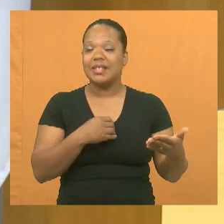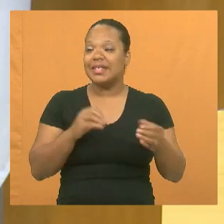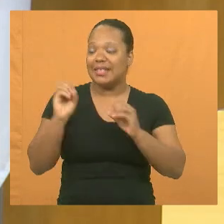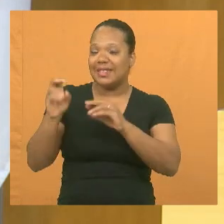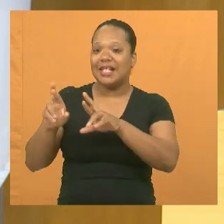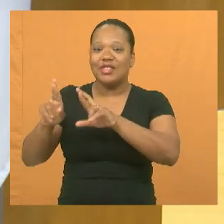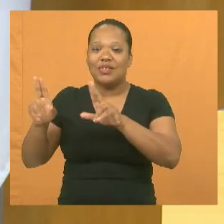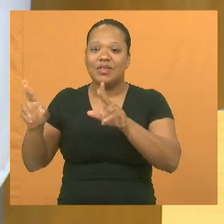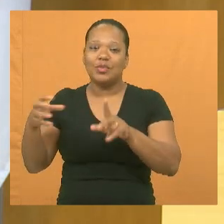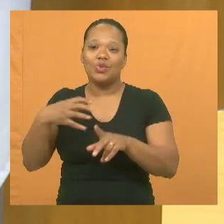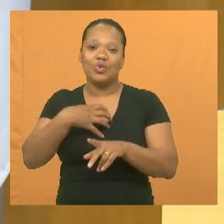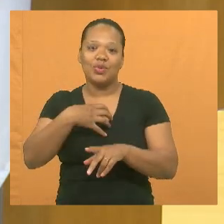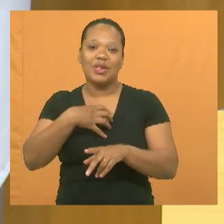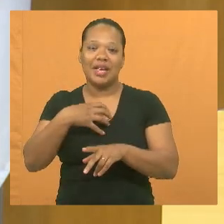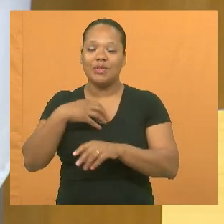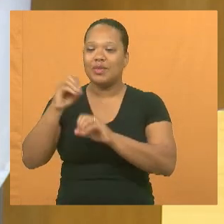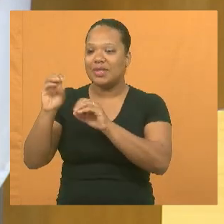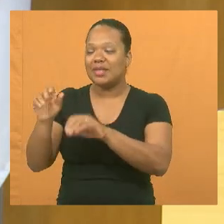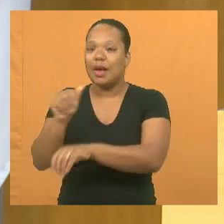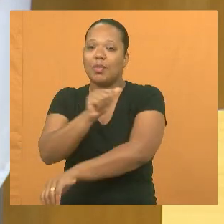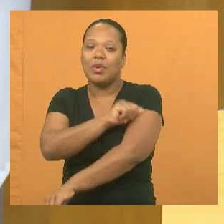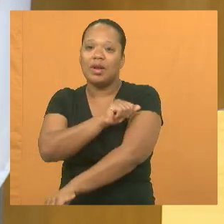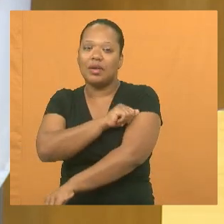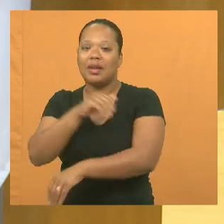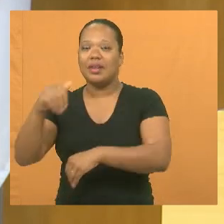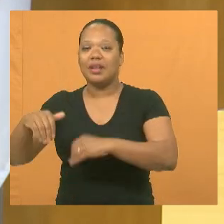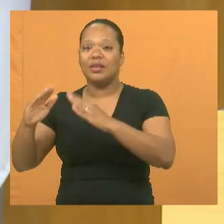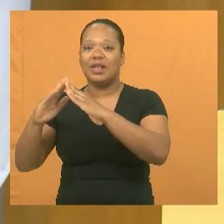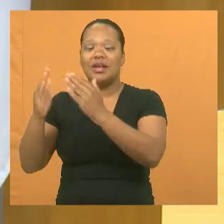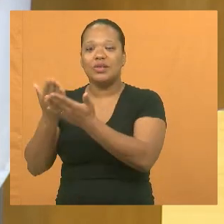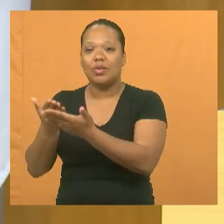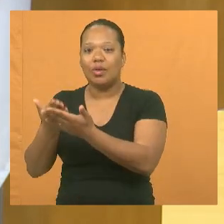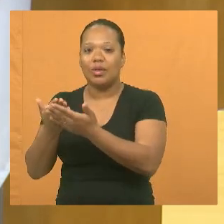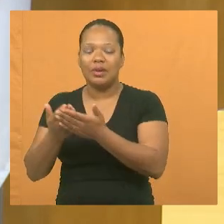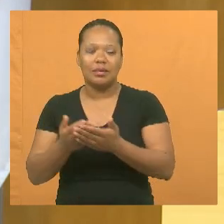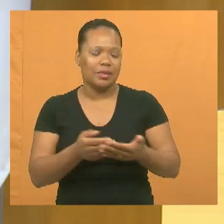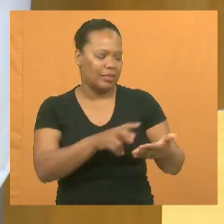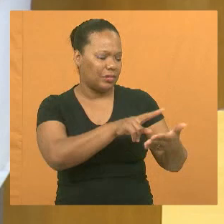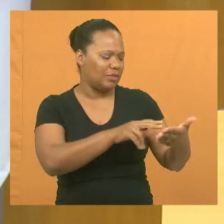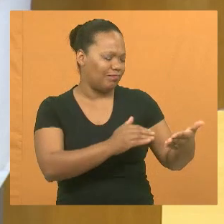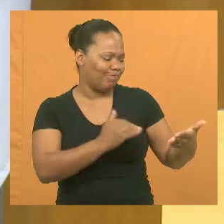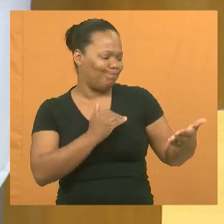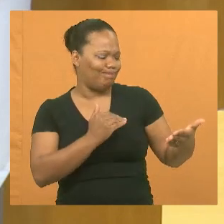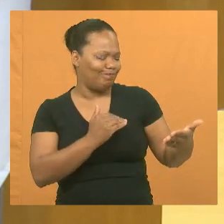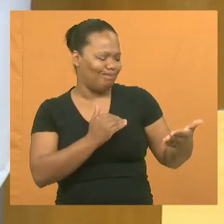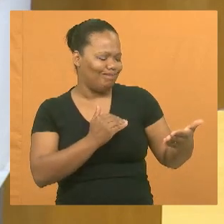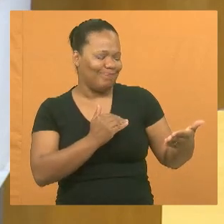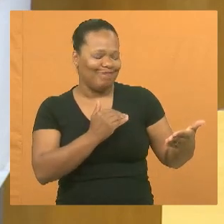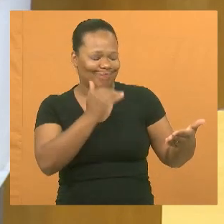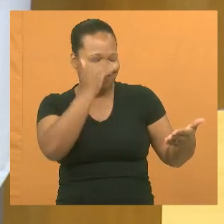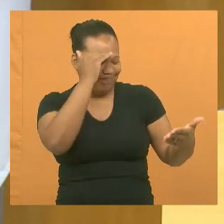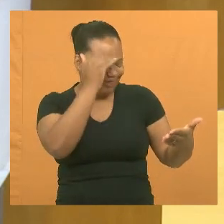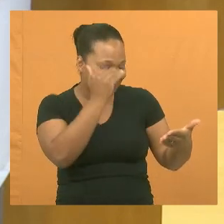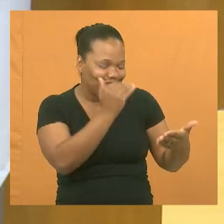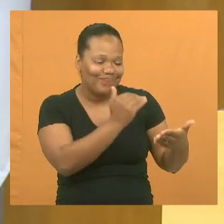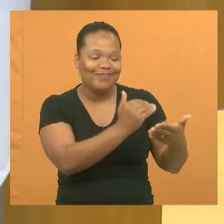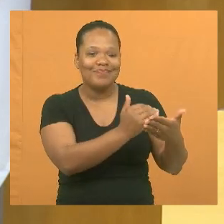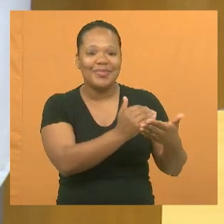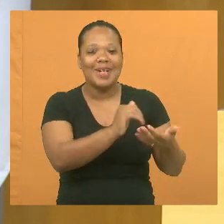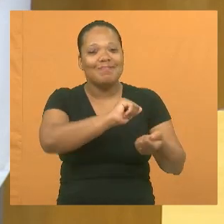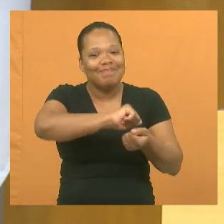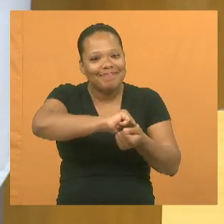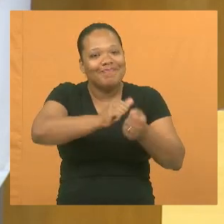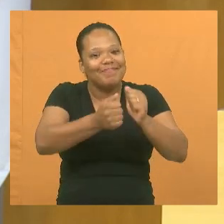transportar para dentro de um aluno da escola, não era aquele currículo, mas a gente se